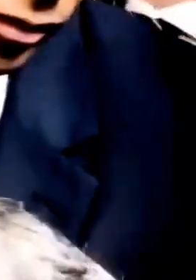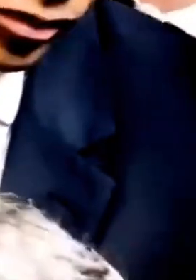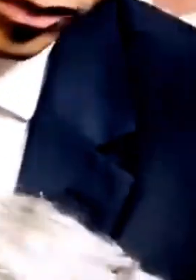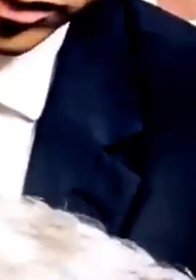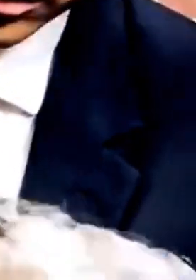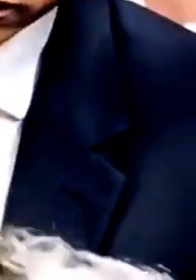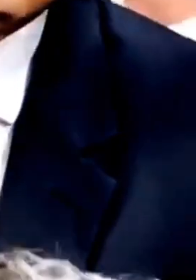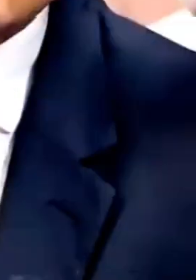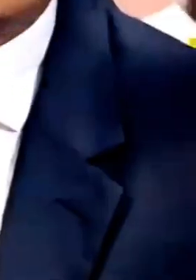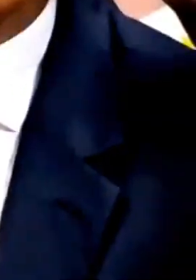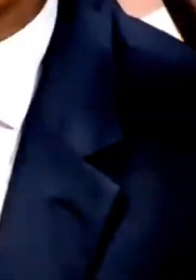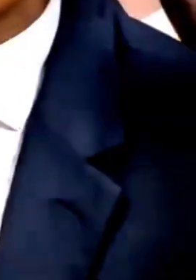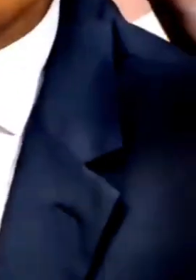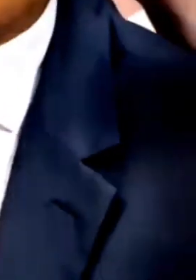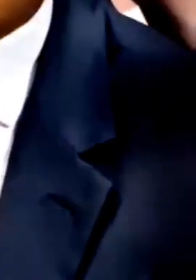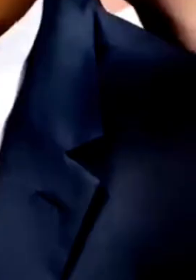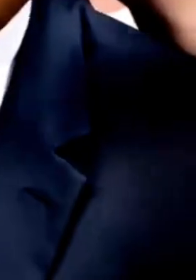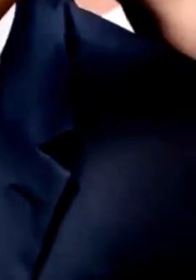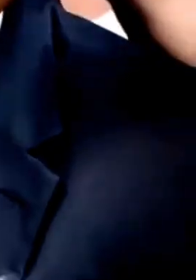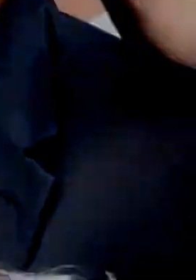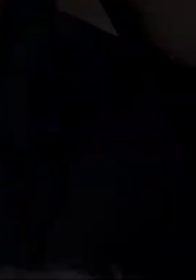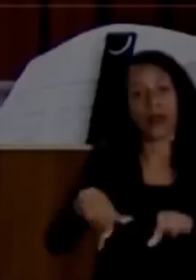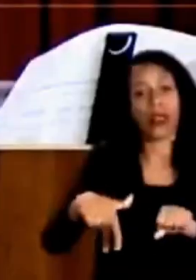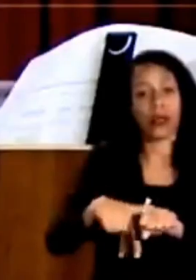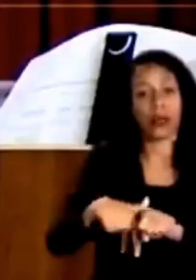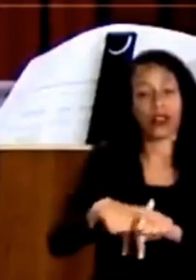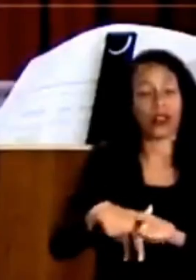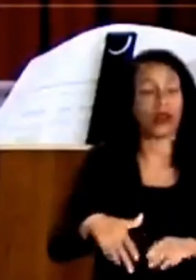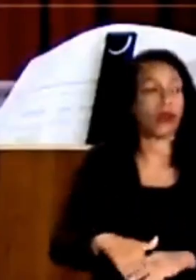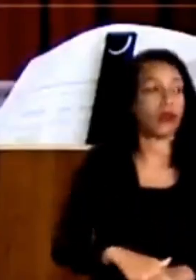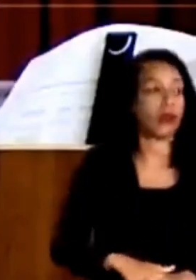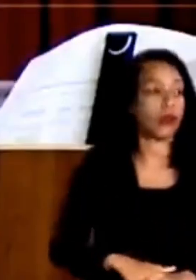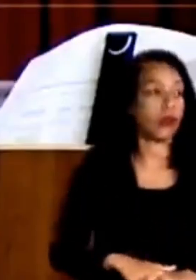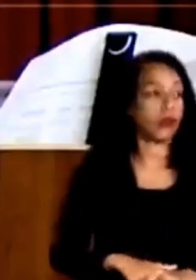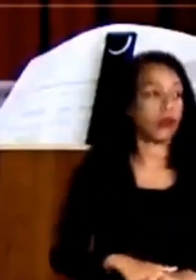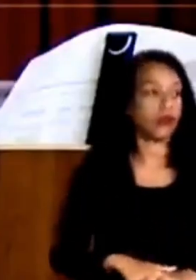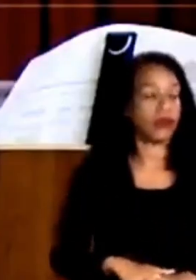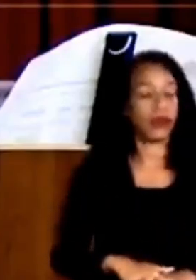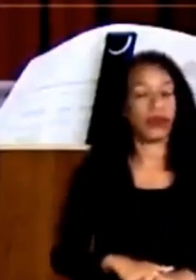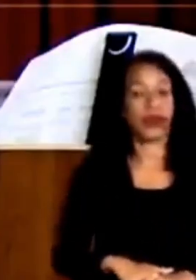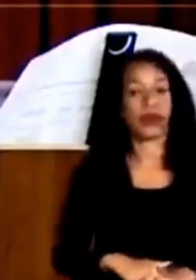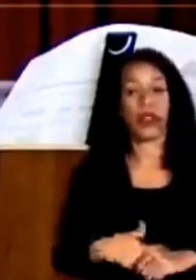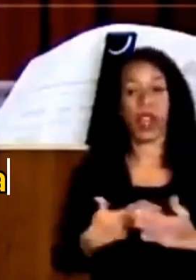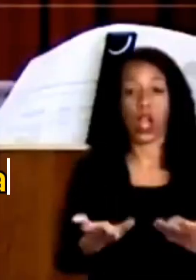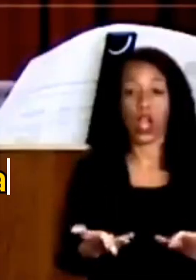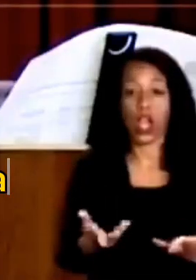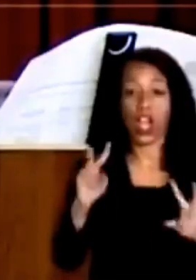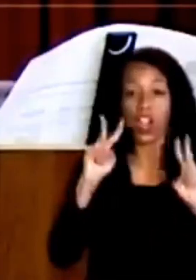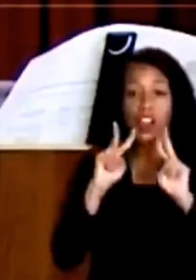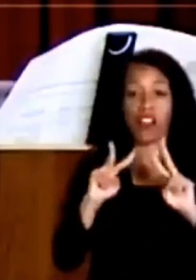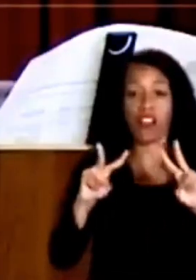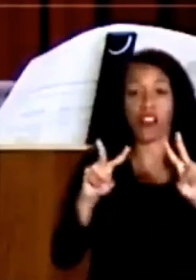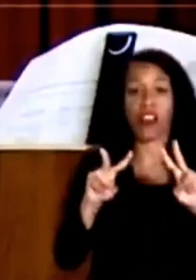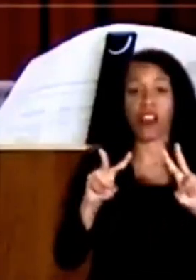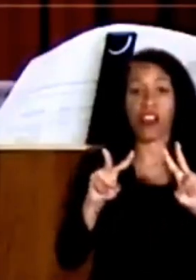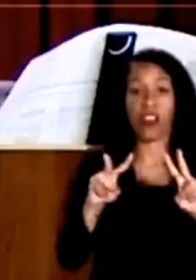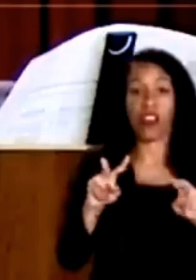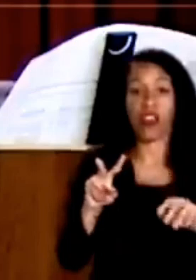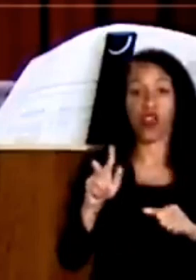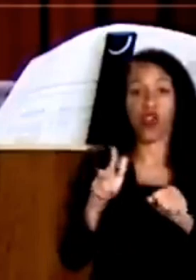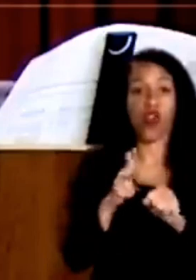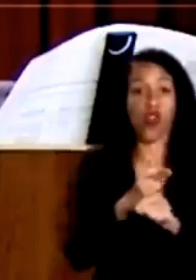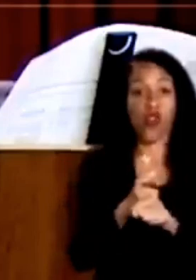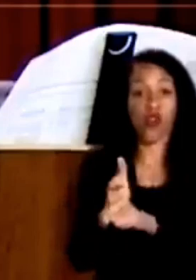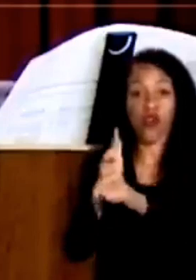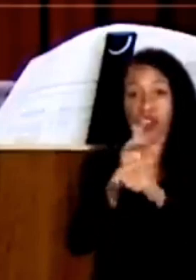governo Bolsonaro passe a tramitar no STF. O Ministério Público Federal de São Paulo pediu à Justiça que o inquérito sobre as